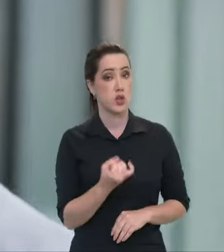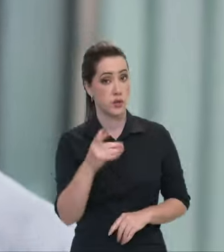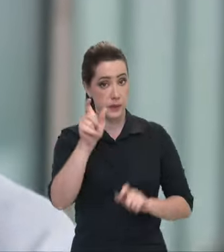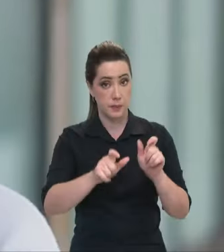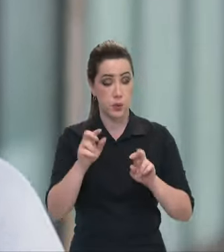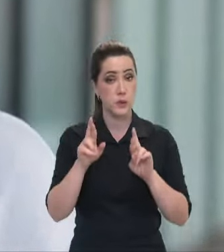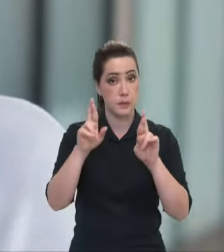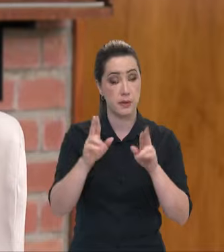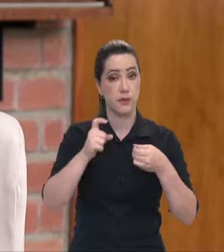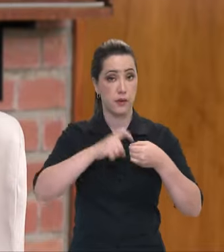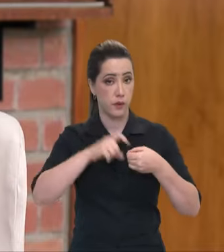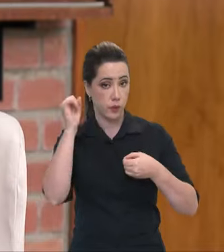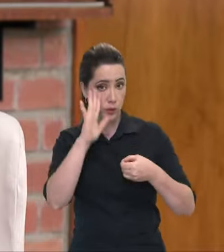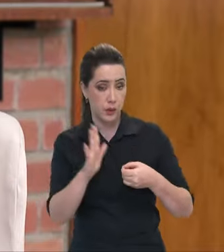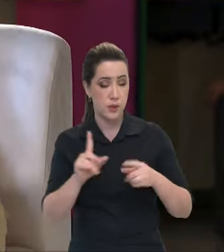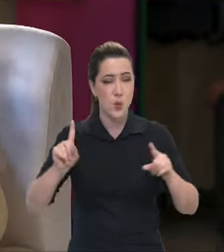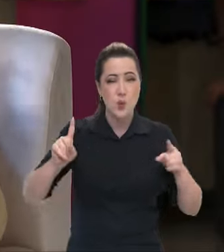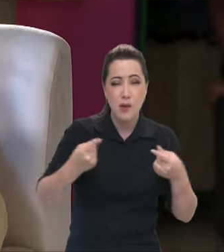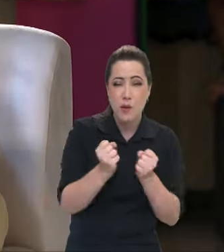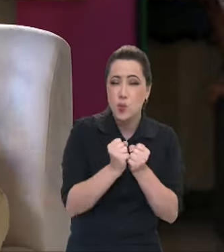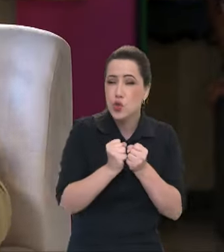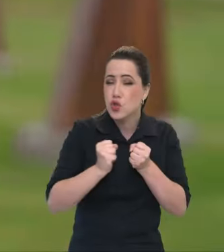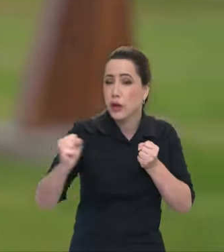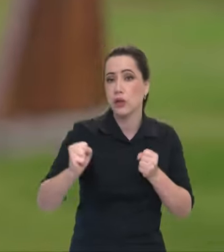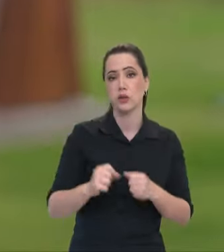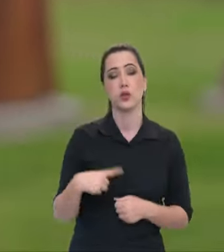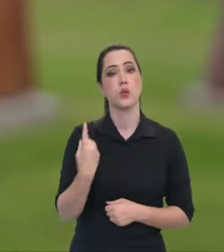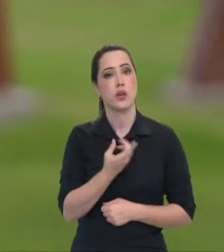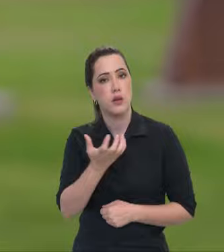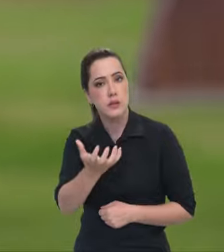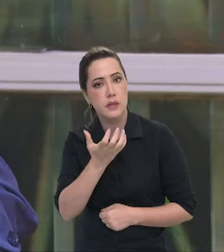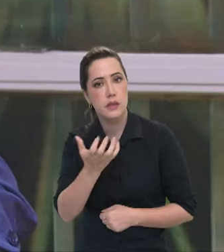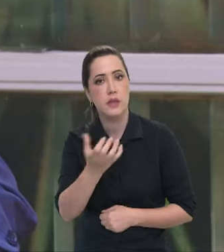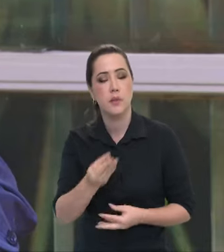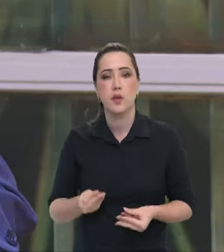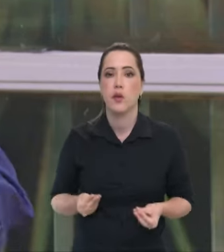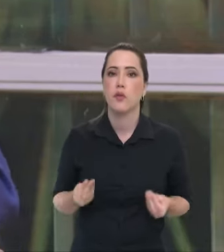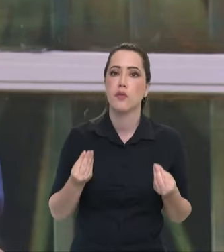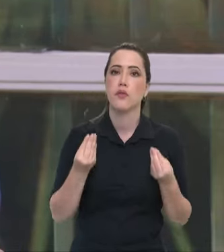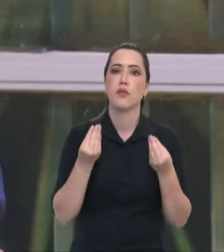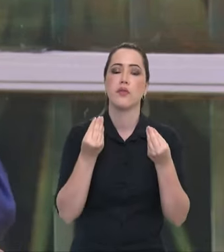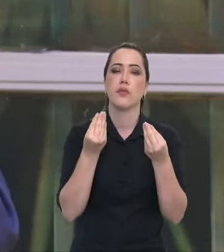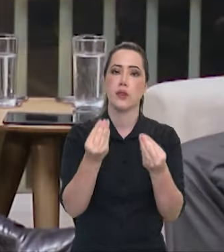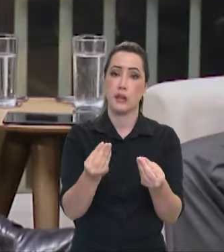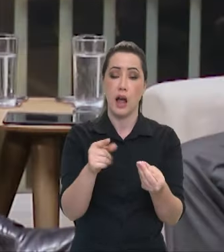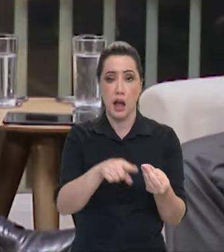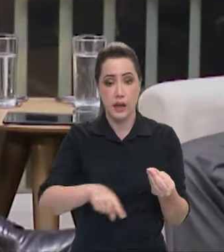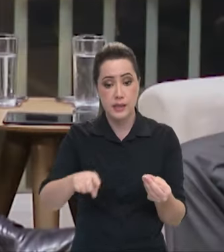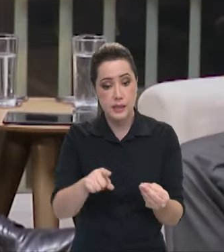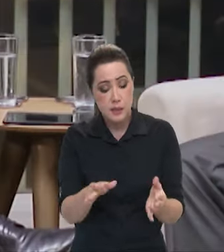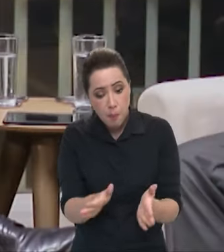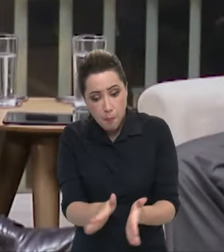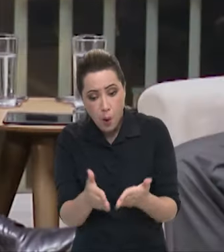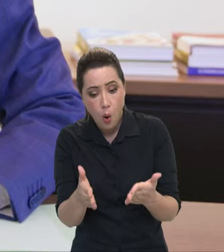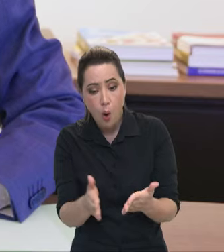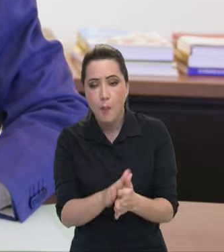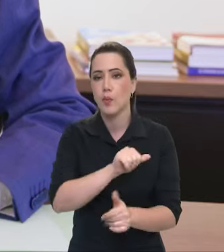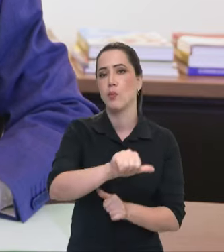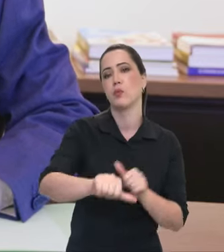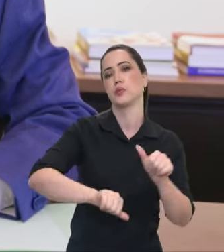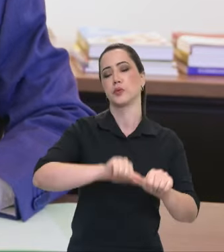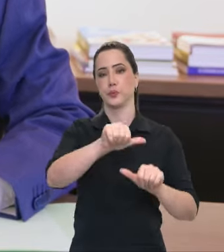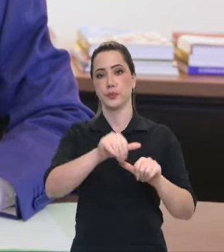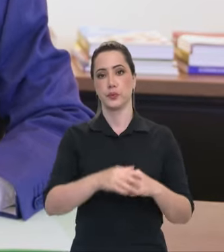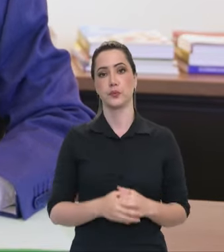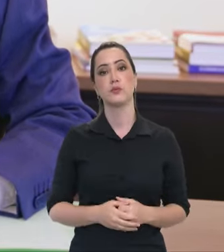O mundo esperava a volta do Brasil. O desafio é gigantesco. O que nós queremos é garantir a retirada de pessoas